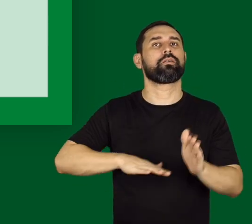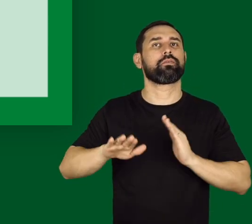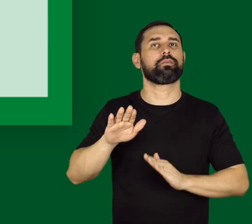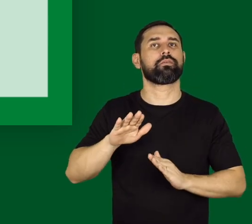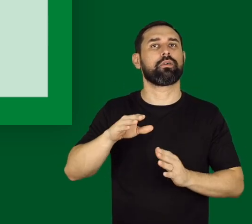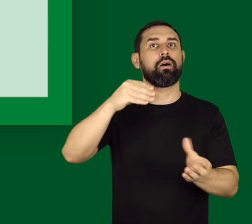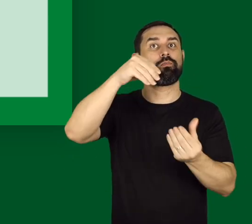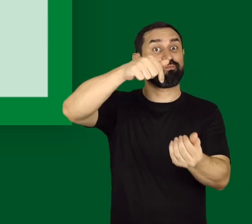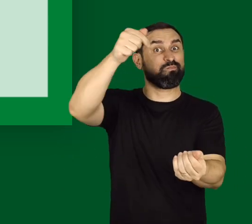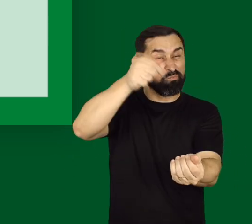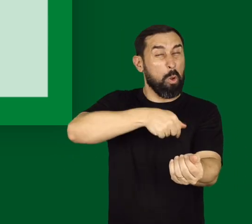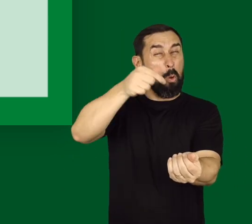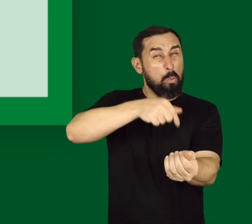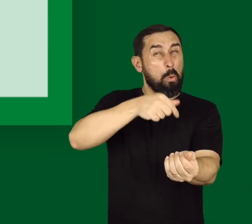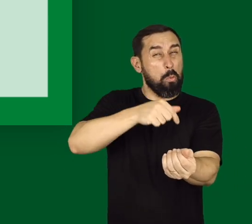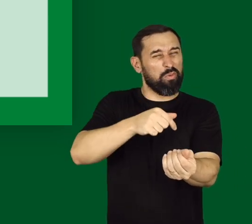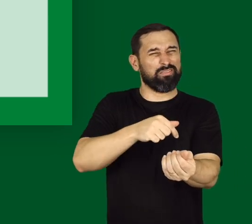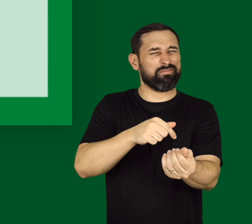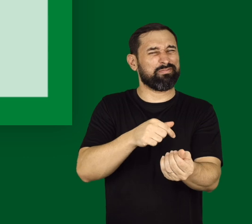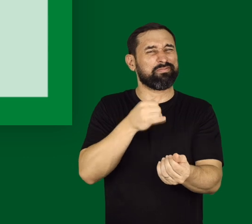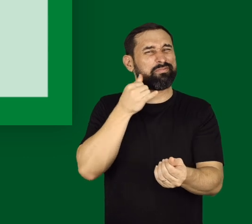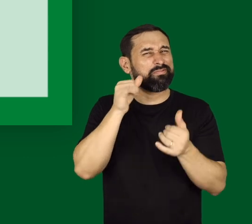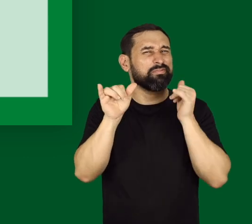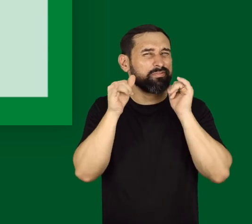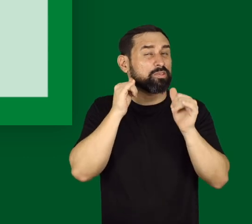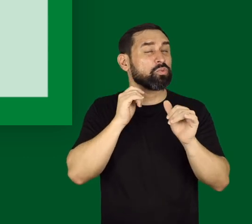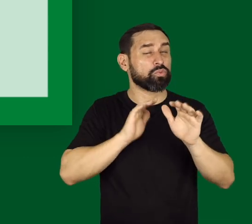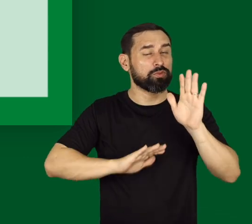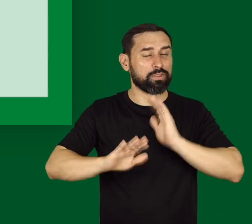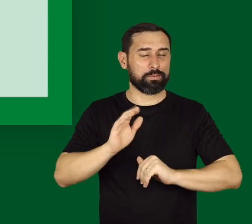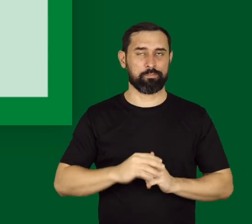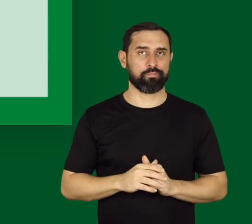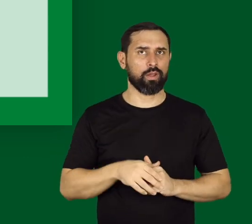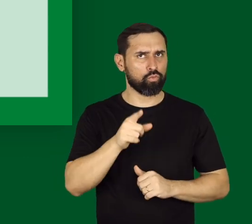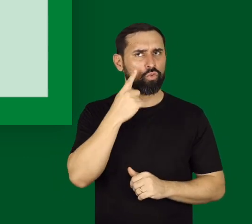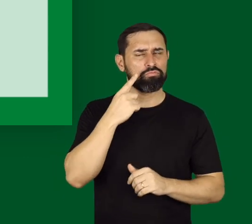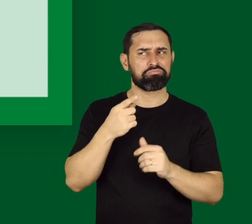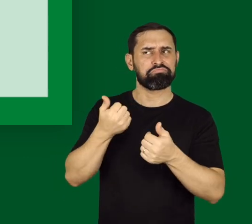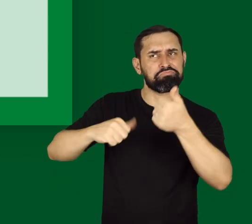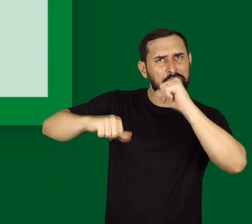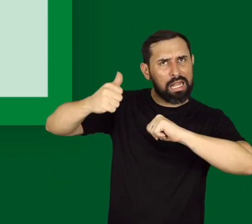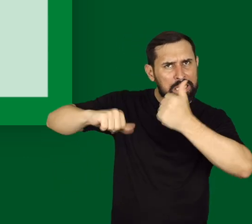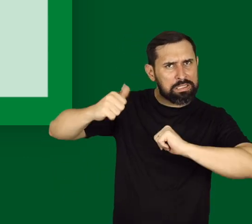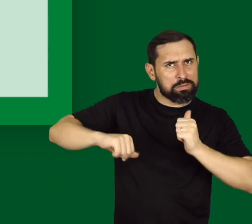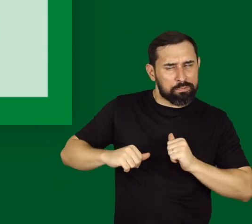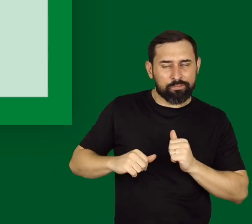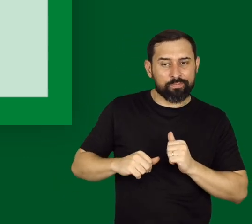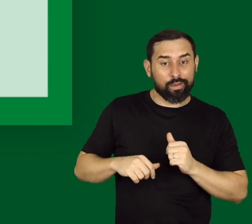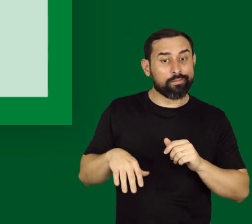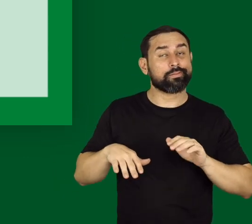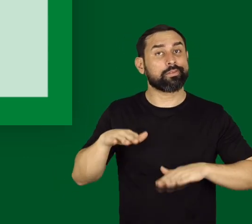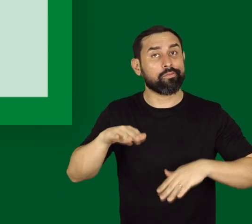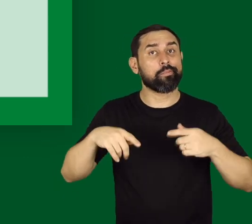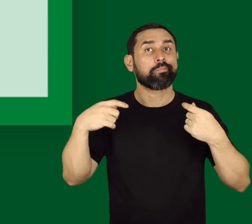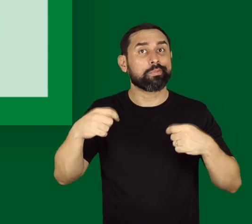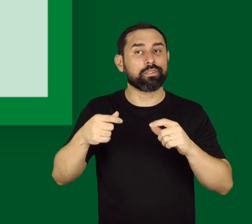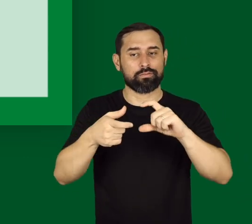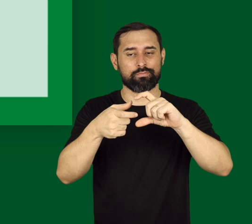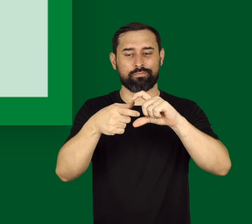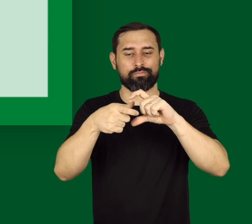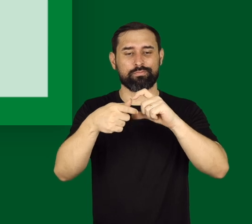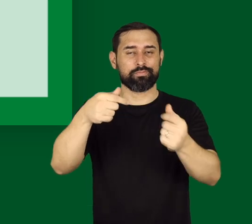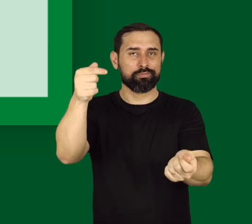adequada, você tem que ser muito menos agressivo do ponto de vista de expansão volumétrica. E aí você vai ver,